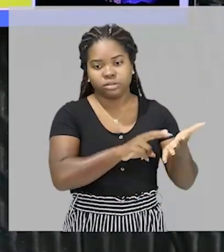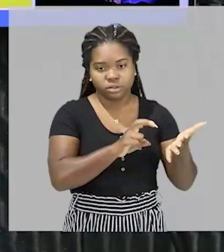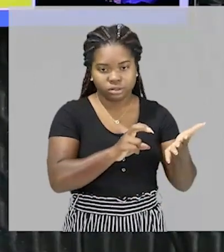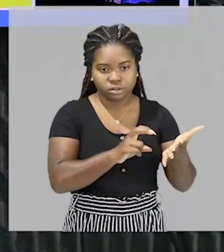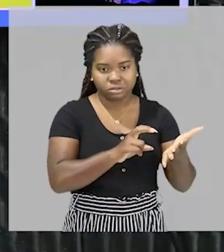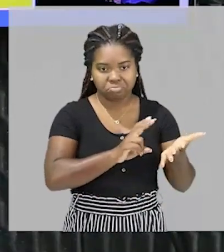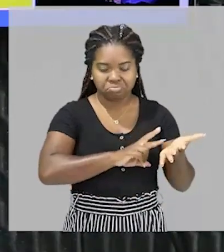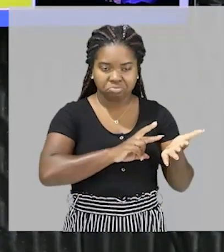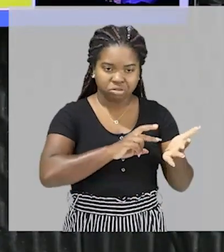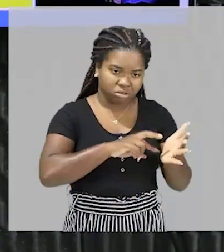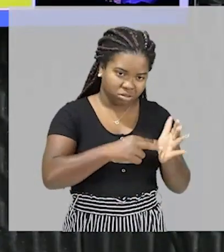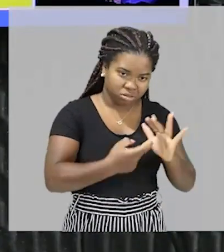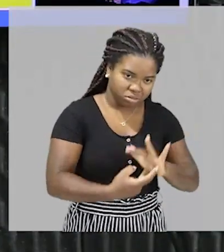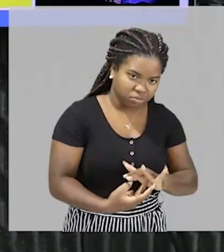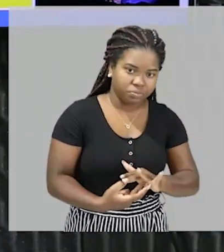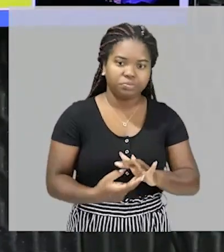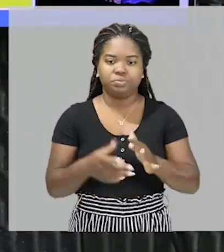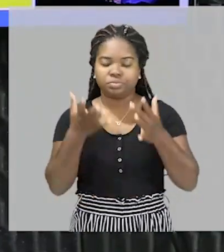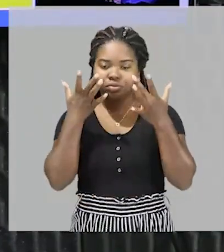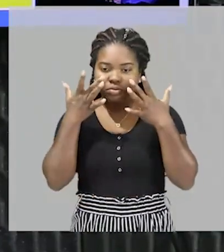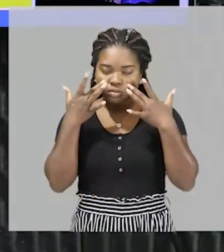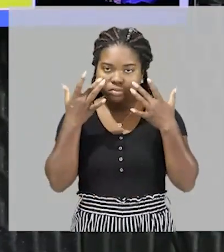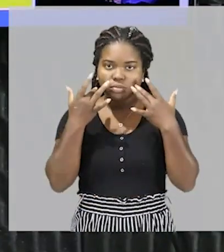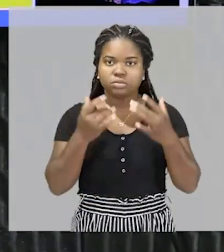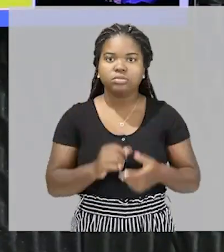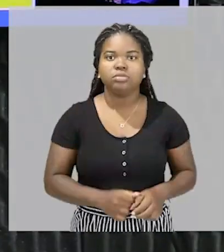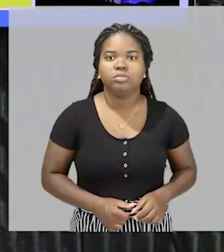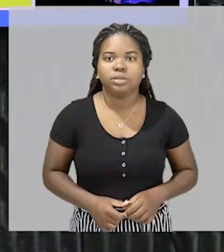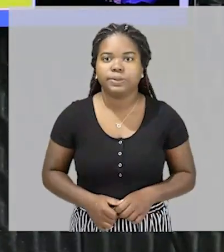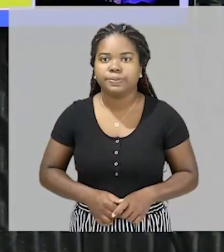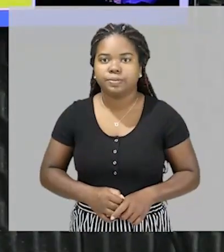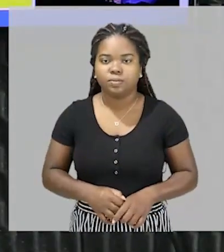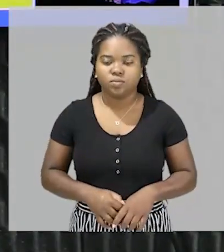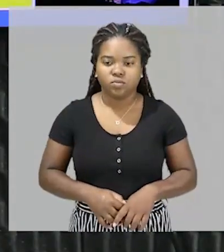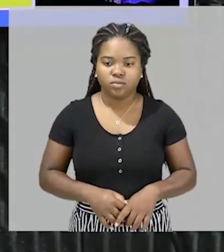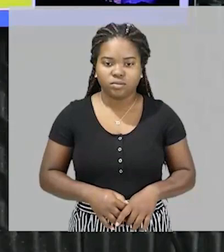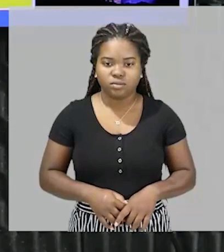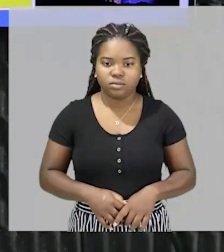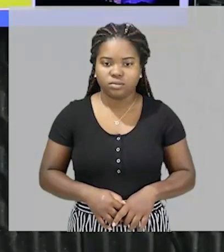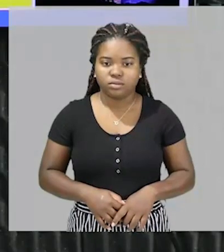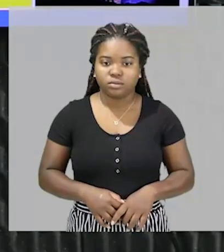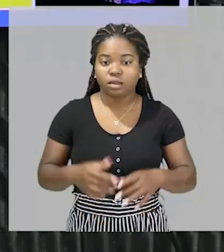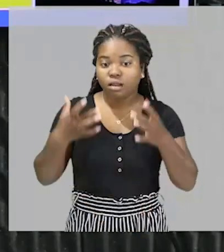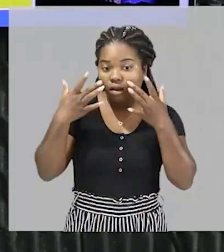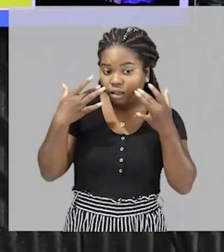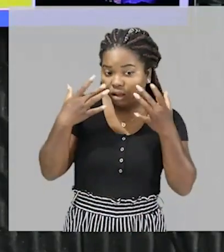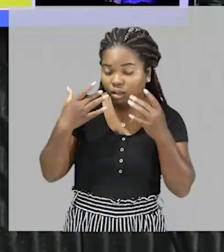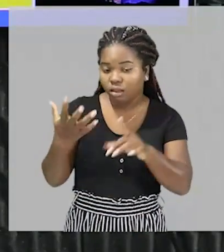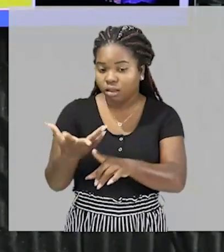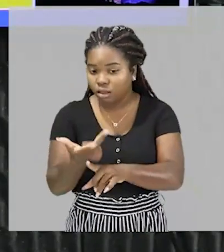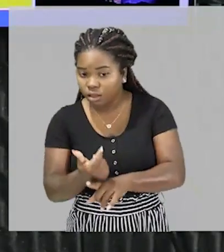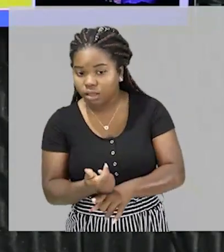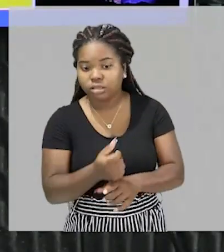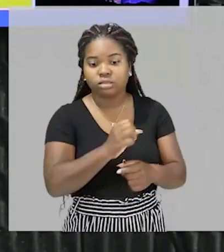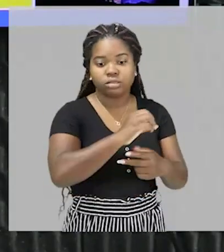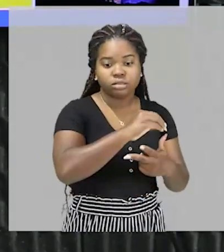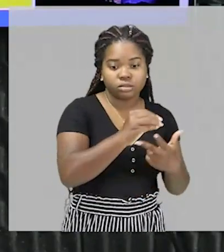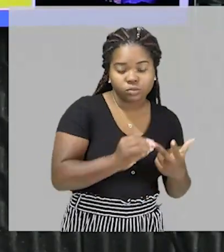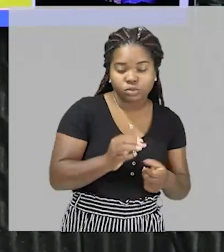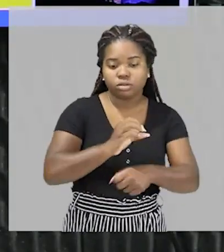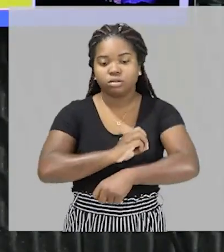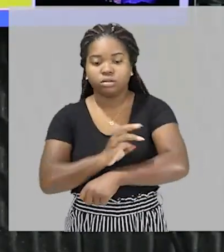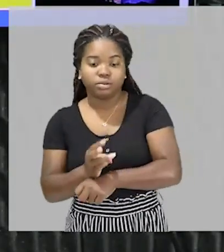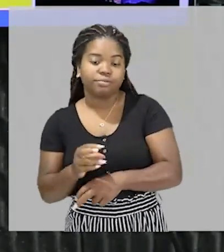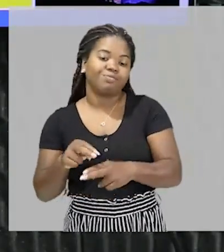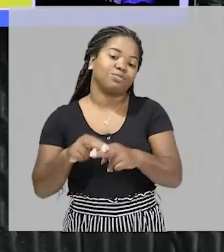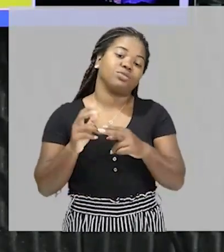leitura teatral, a linguagem teatral sendo aplicada naquela questão. Cai arte no Enem? Cai arte na UEMA? Pois é,